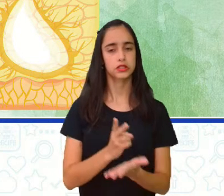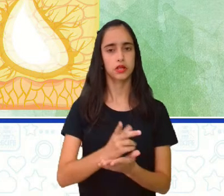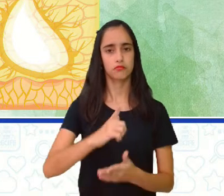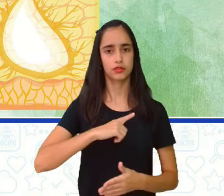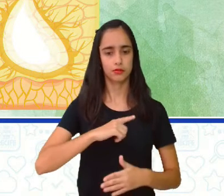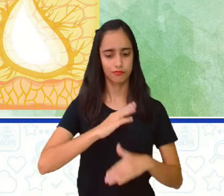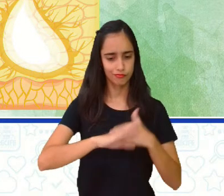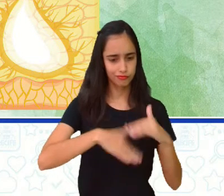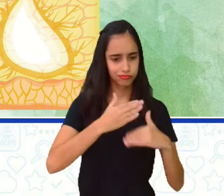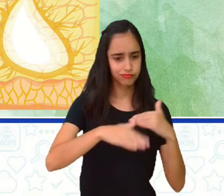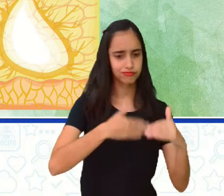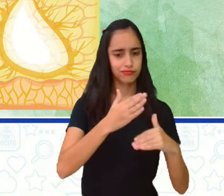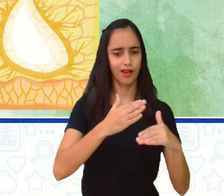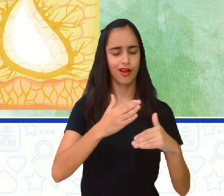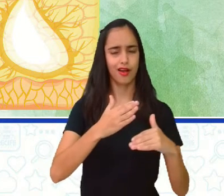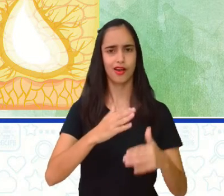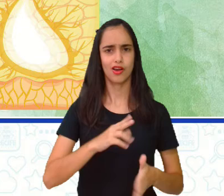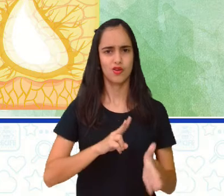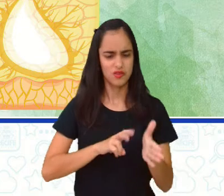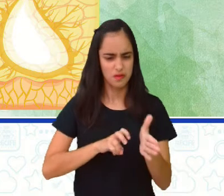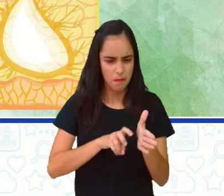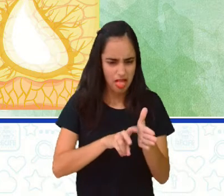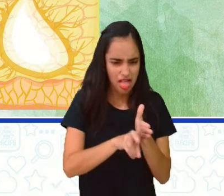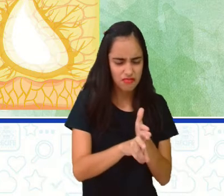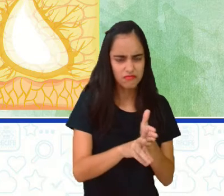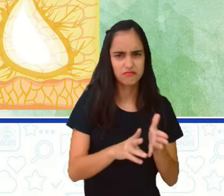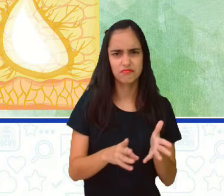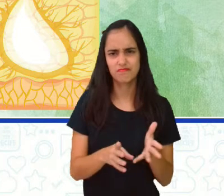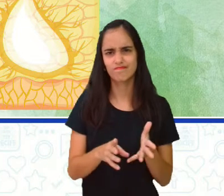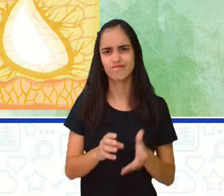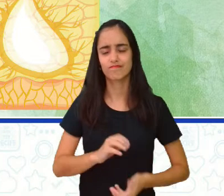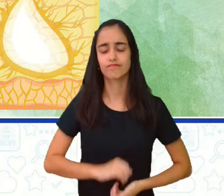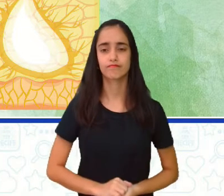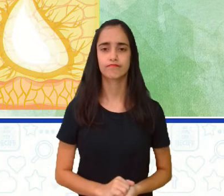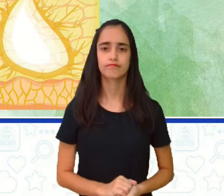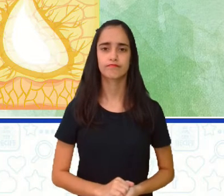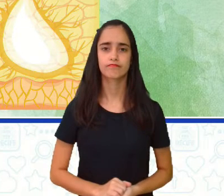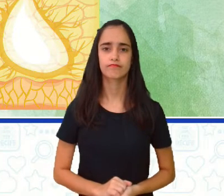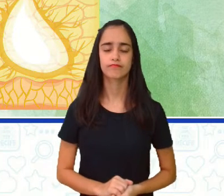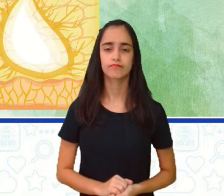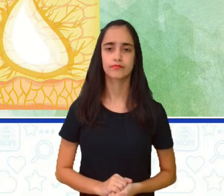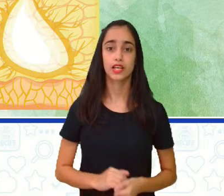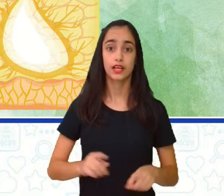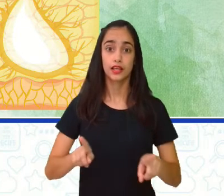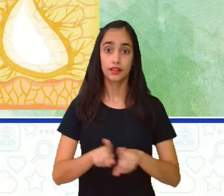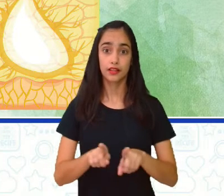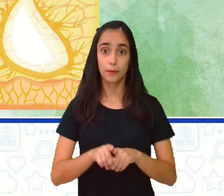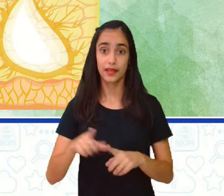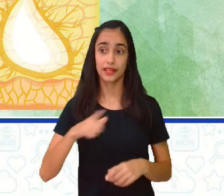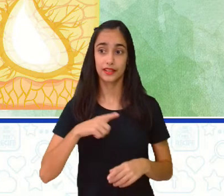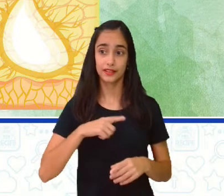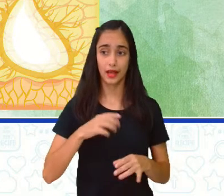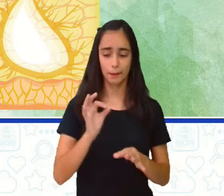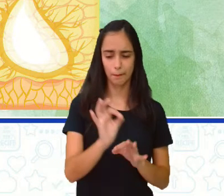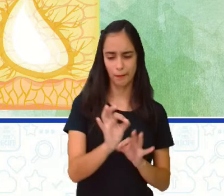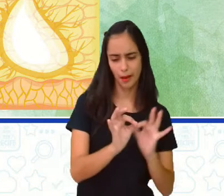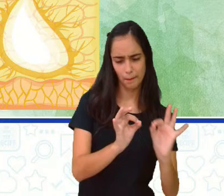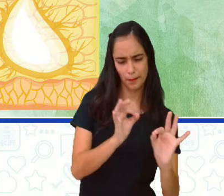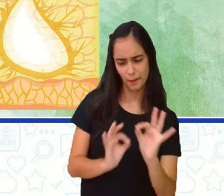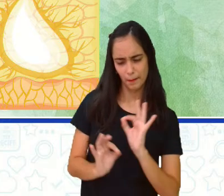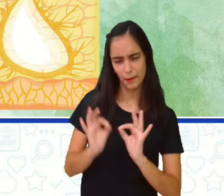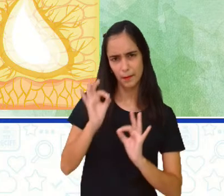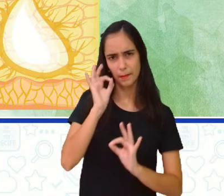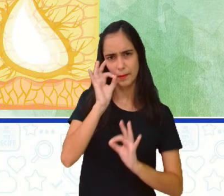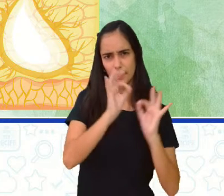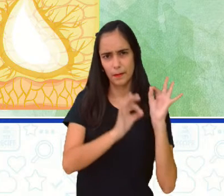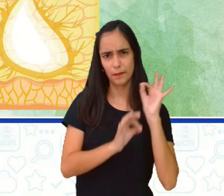infecção bacteriana, e essa infecção é extracelular e constituída de glóbulos brancos em processo